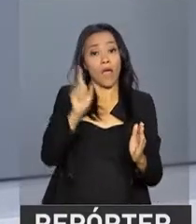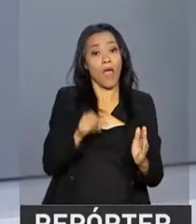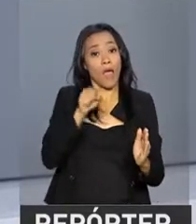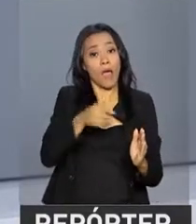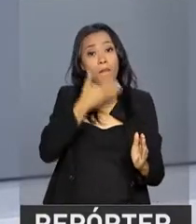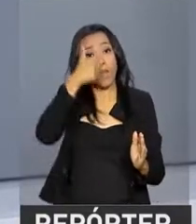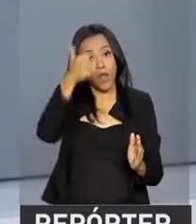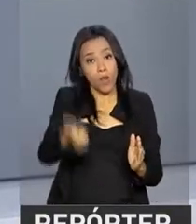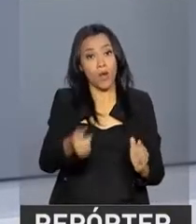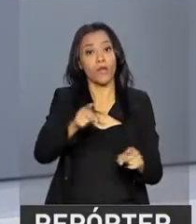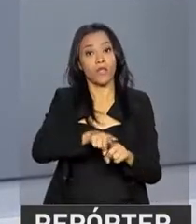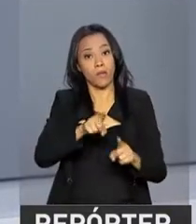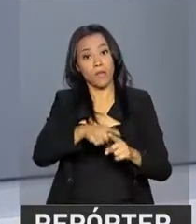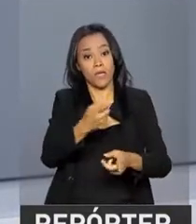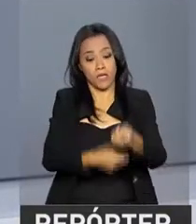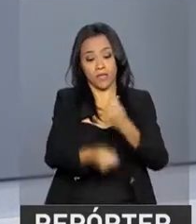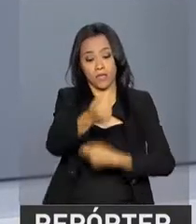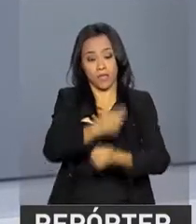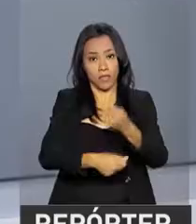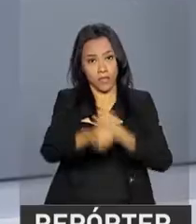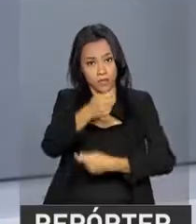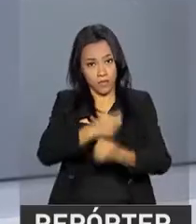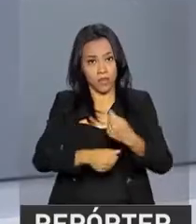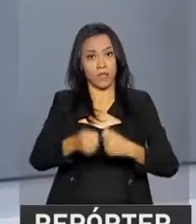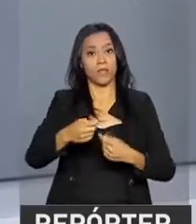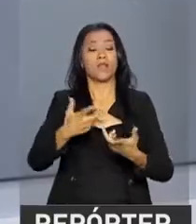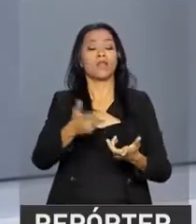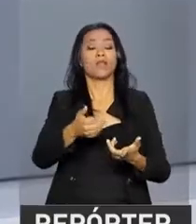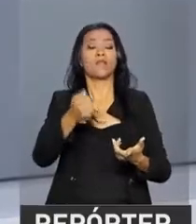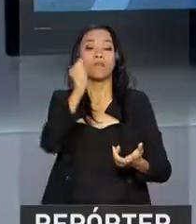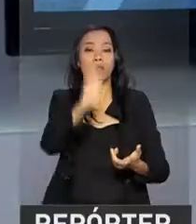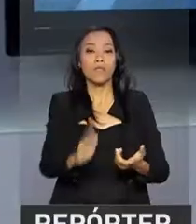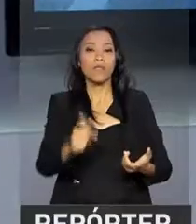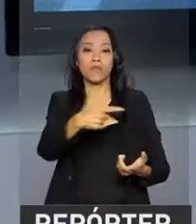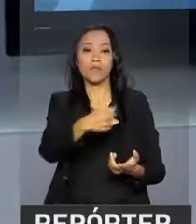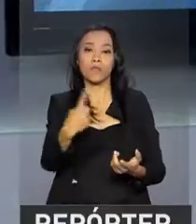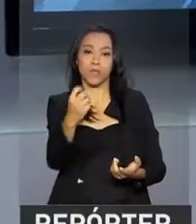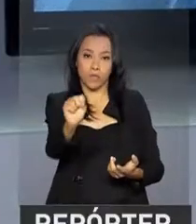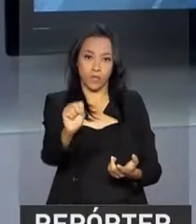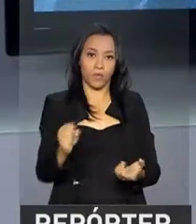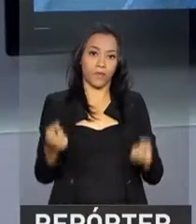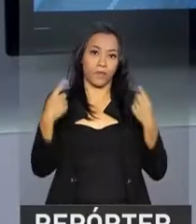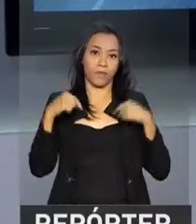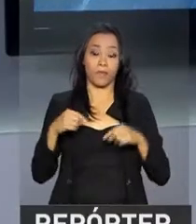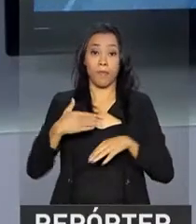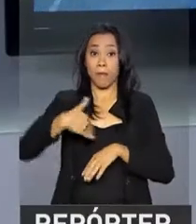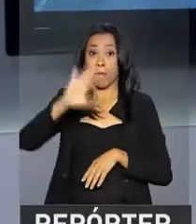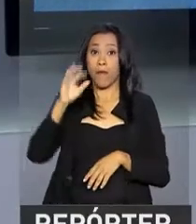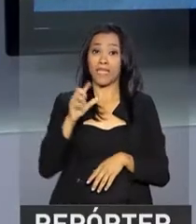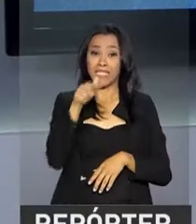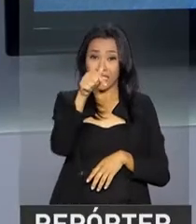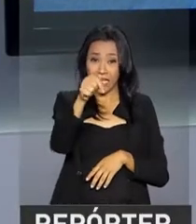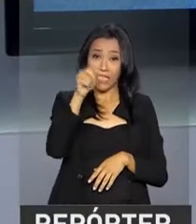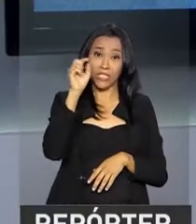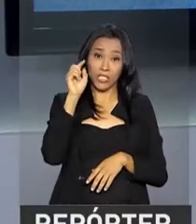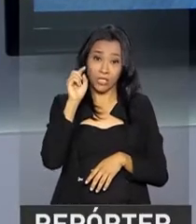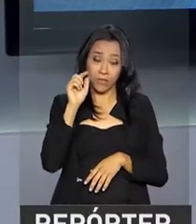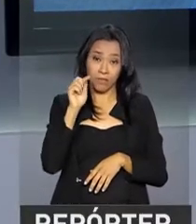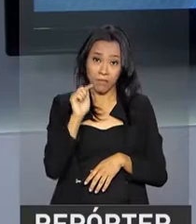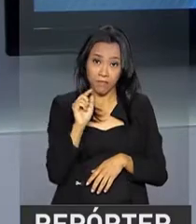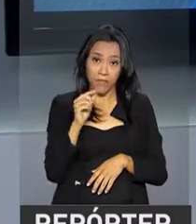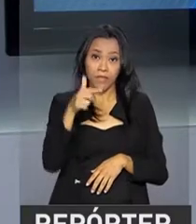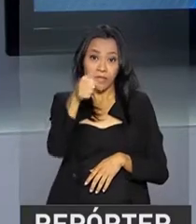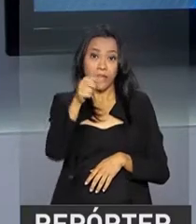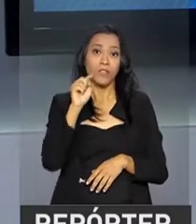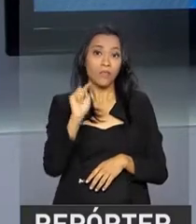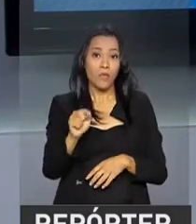de melhora do crescimento da economia brasileira em 2018. Mais de 7 mil obras que estavam paradas foram